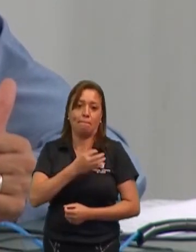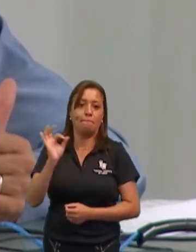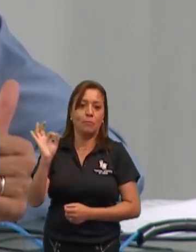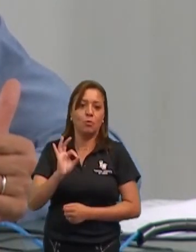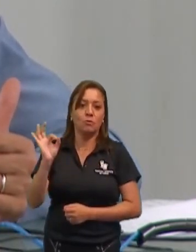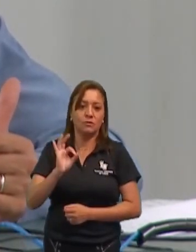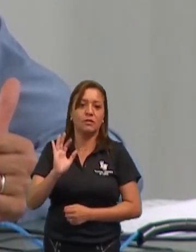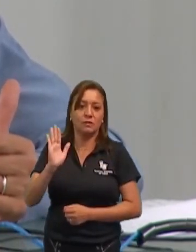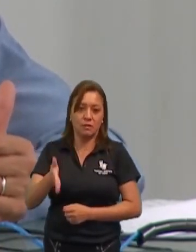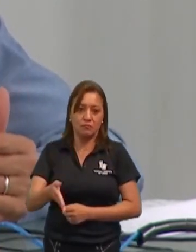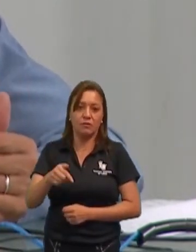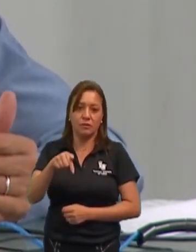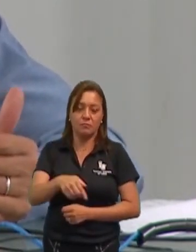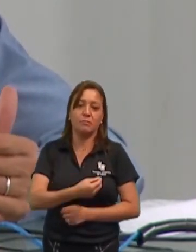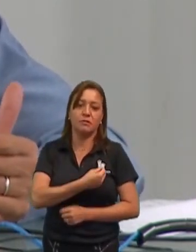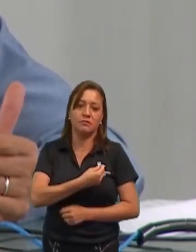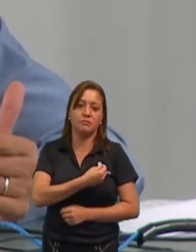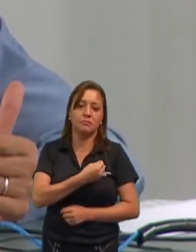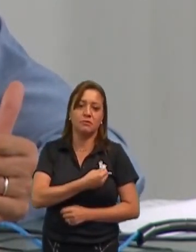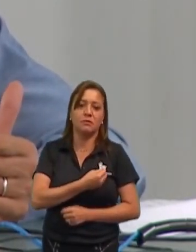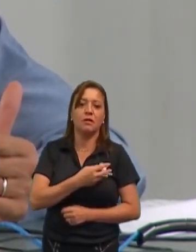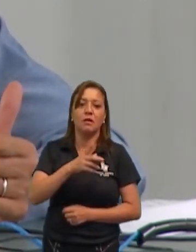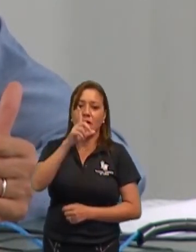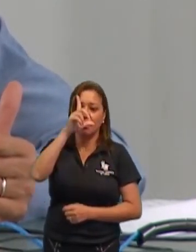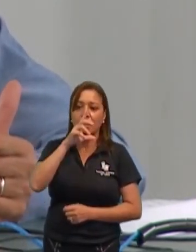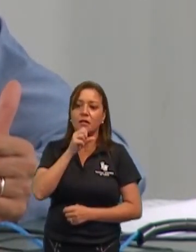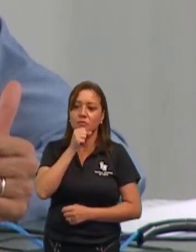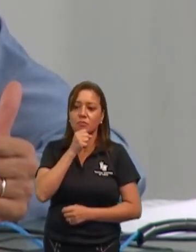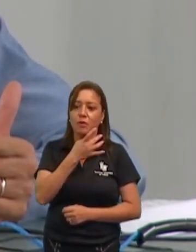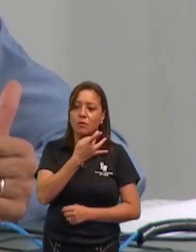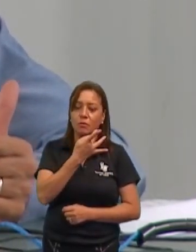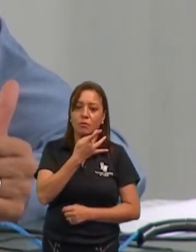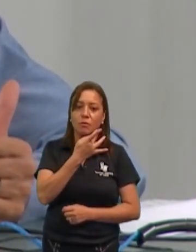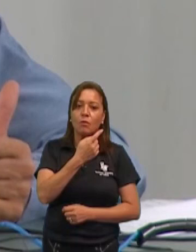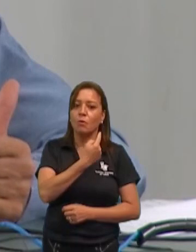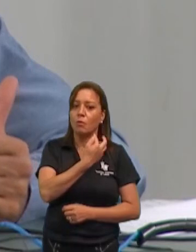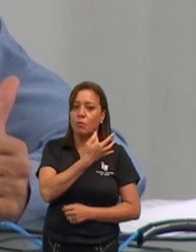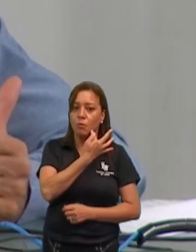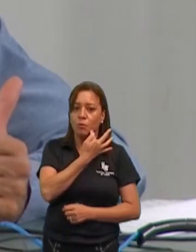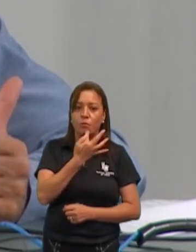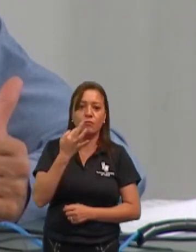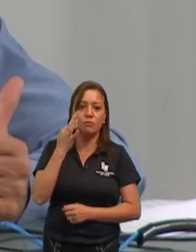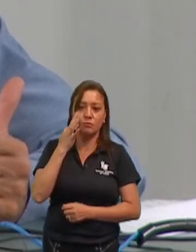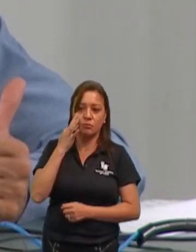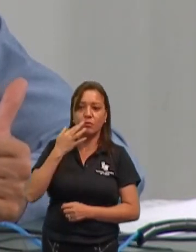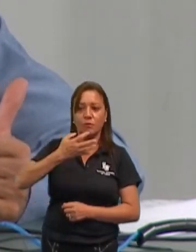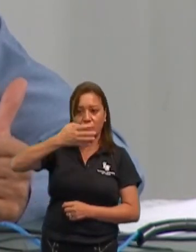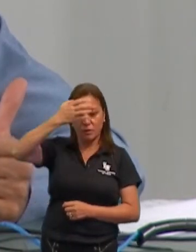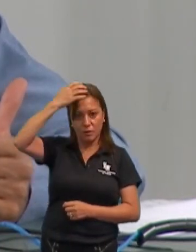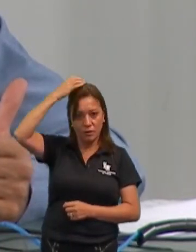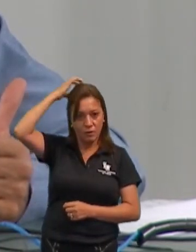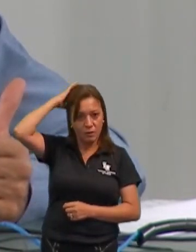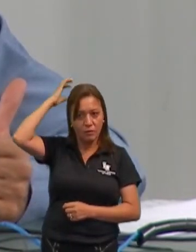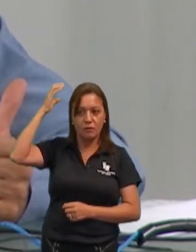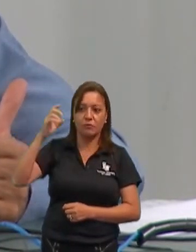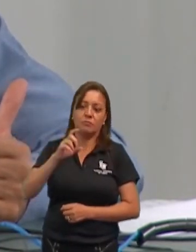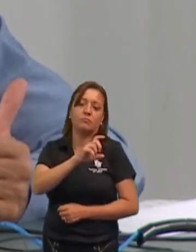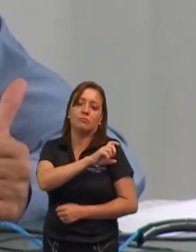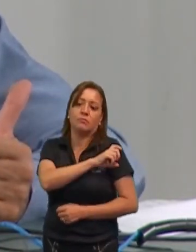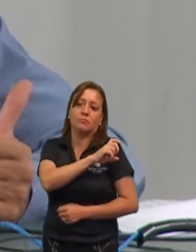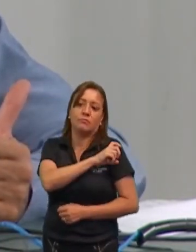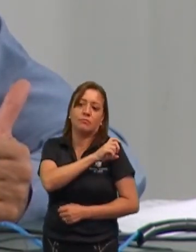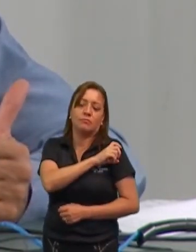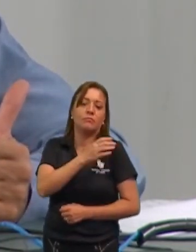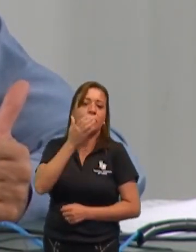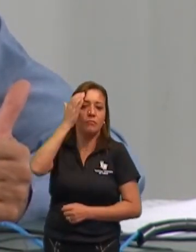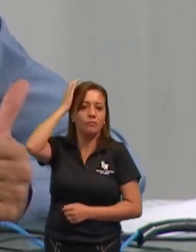vista, vereadores. Thalia Sobral, Nilton Militão, André Luiz, protetora Cátia Franco, Pardal,